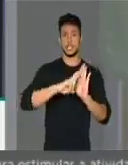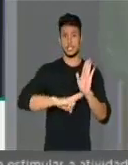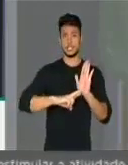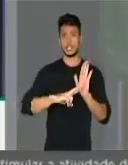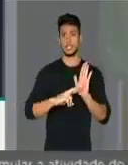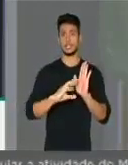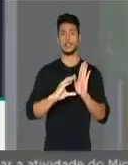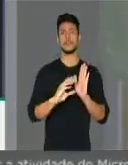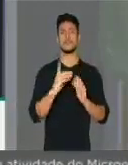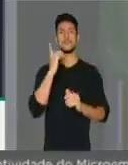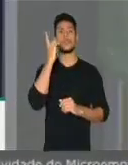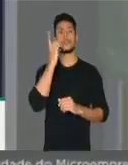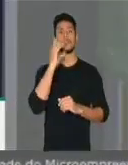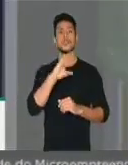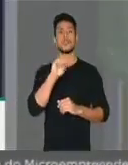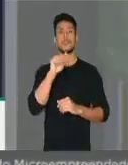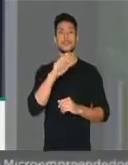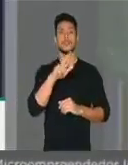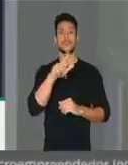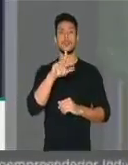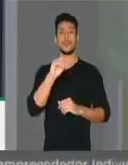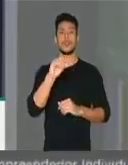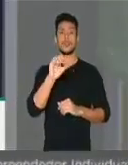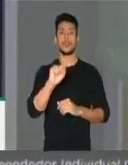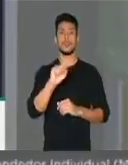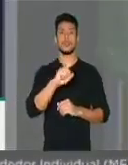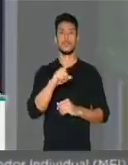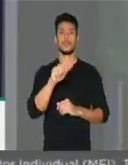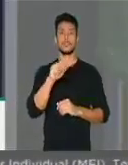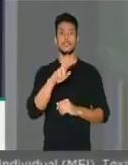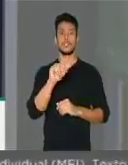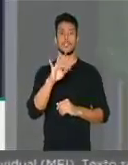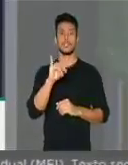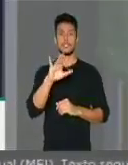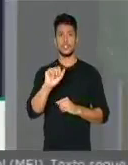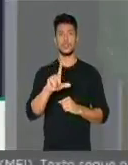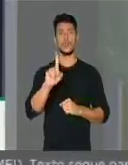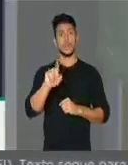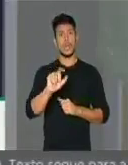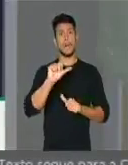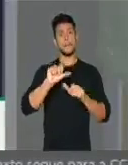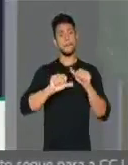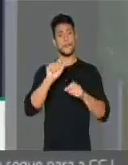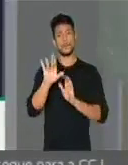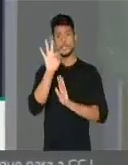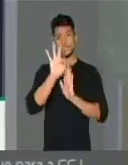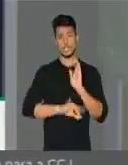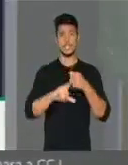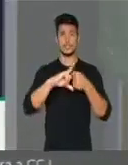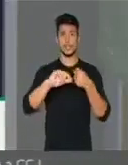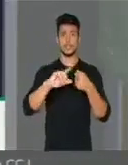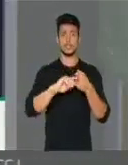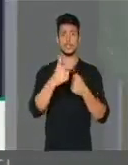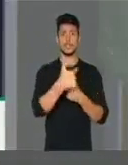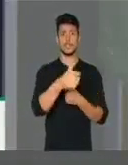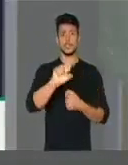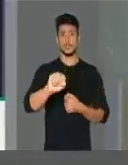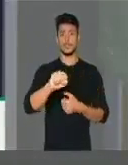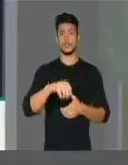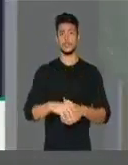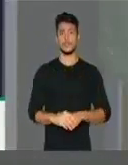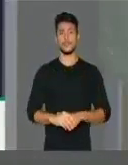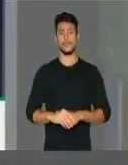Carlos Zaratini, é contemplada nessa emenda. Desse ao artigo 28 do projeto de lei a seguinte